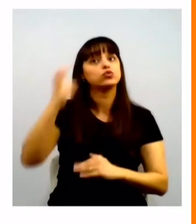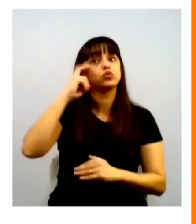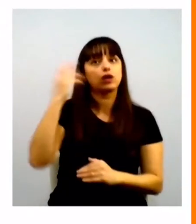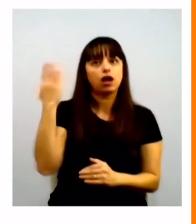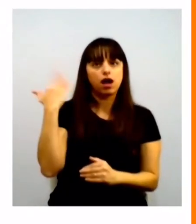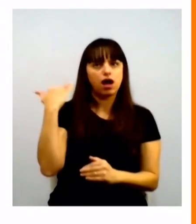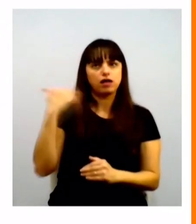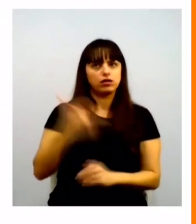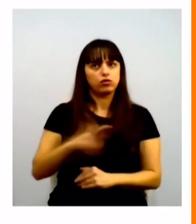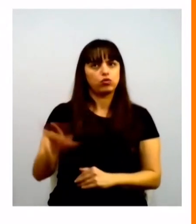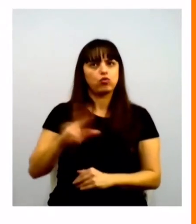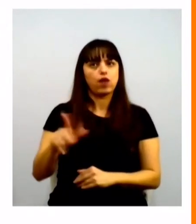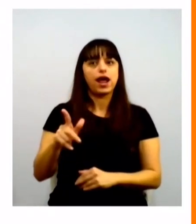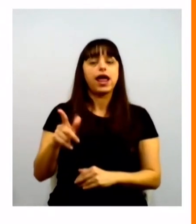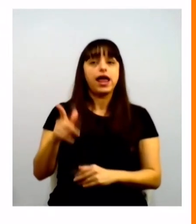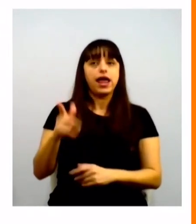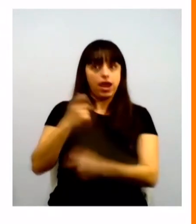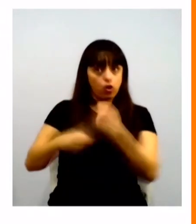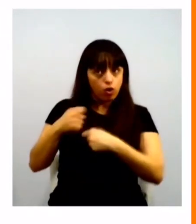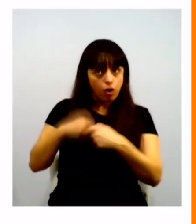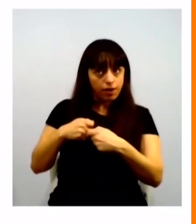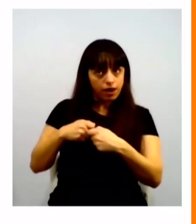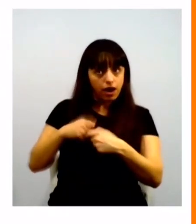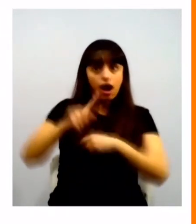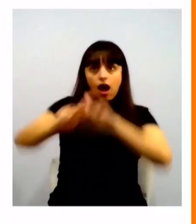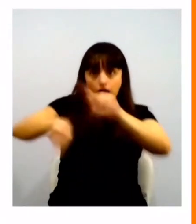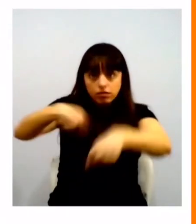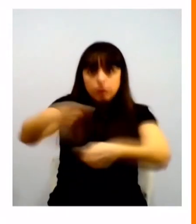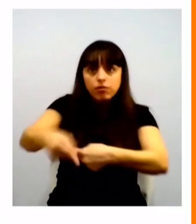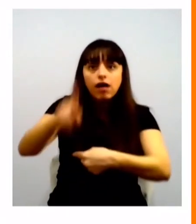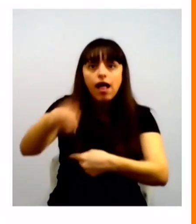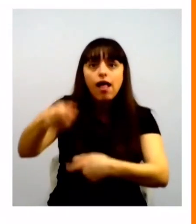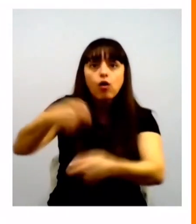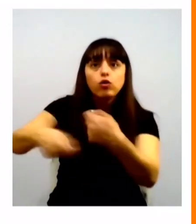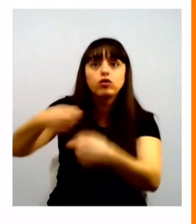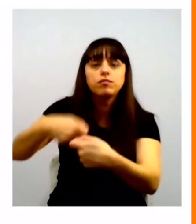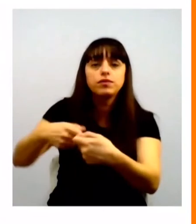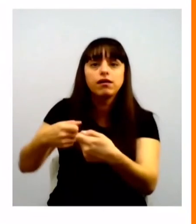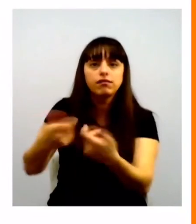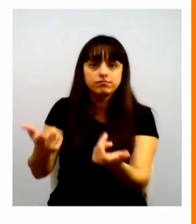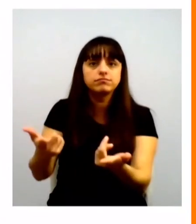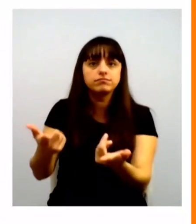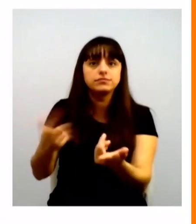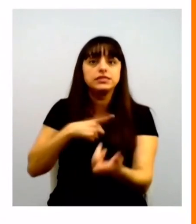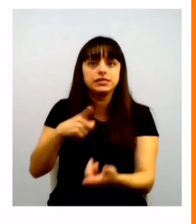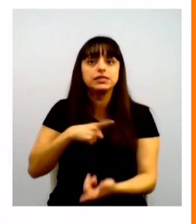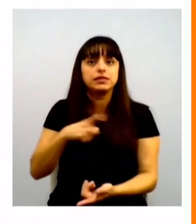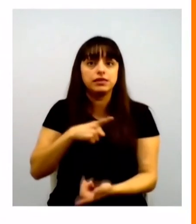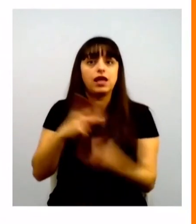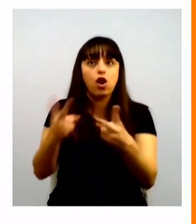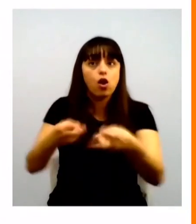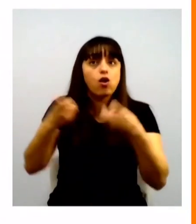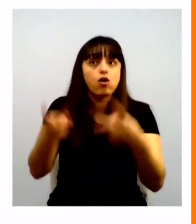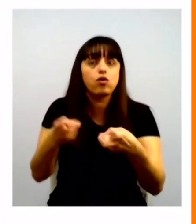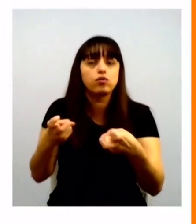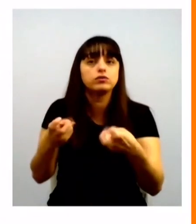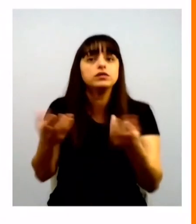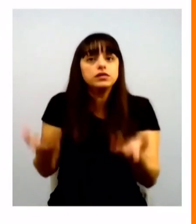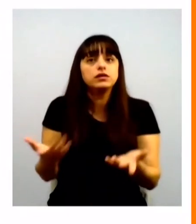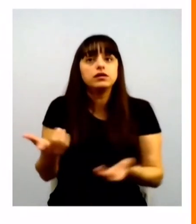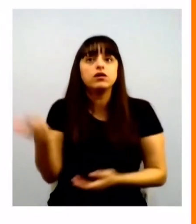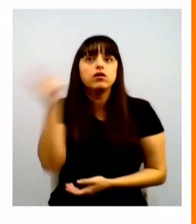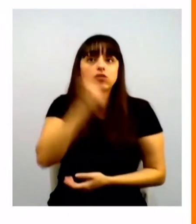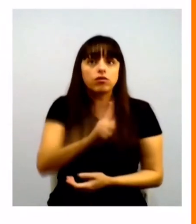econômica, que não tinha finalidade econômica e, portanto, podem adquirir renda.